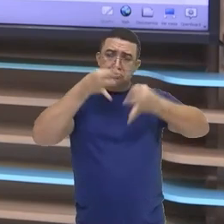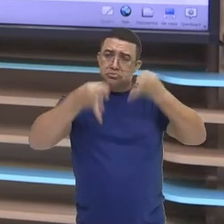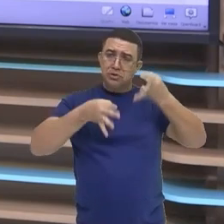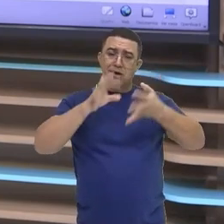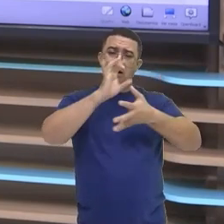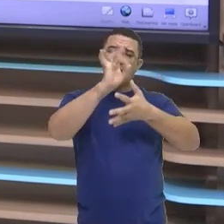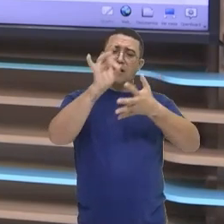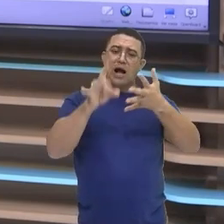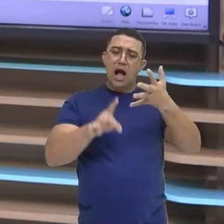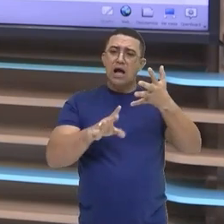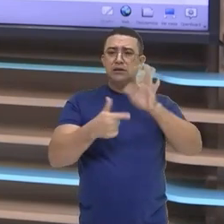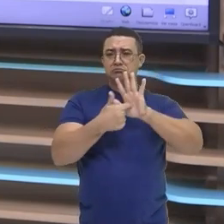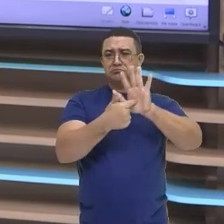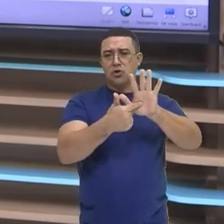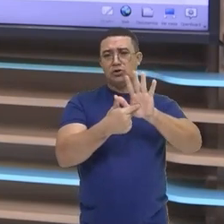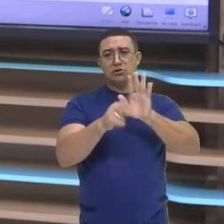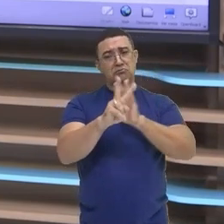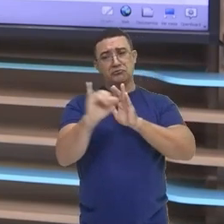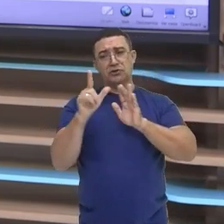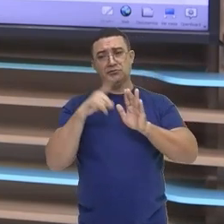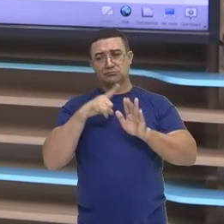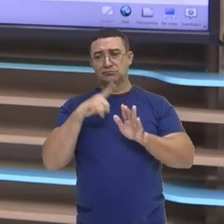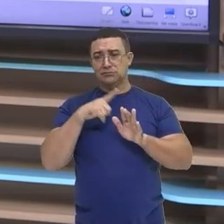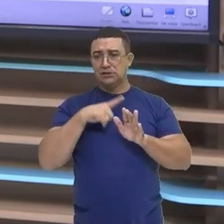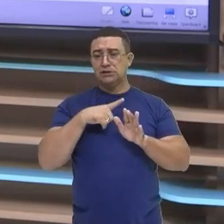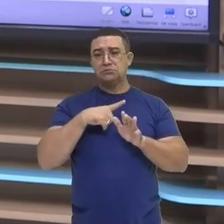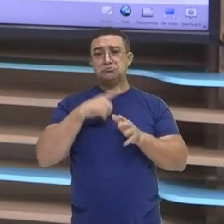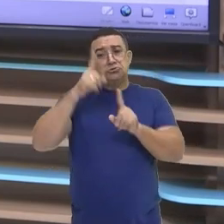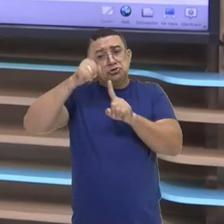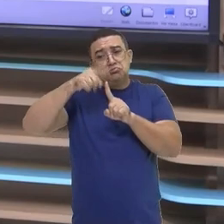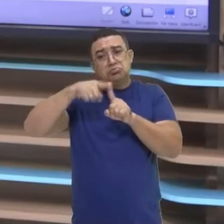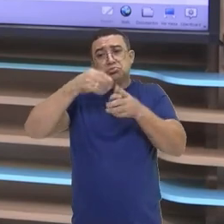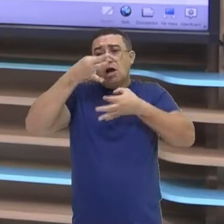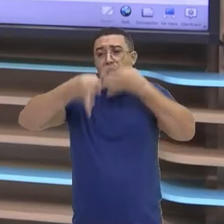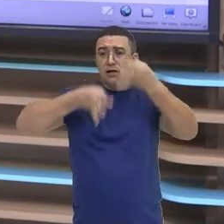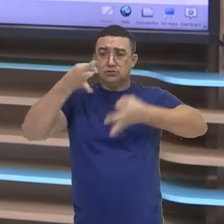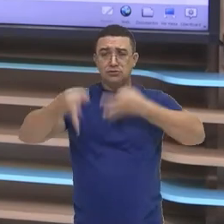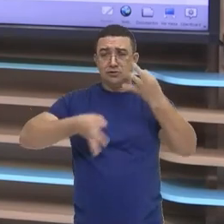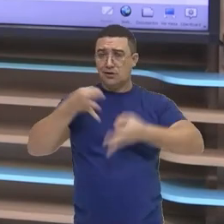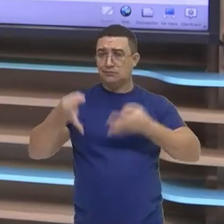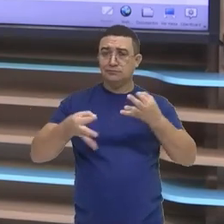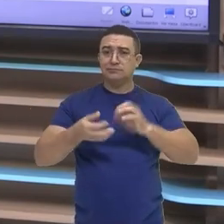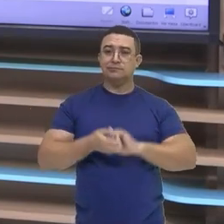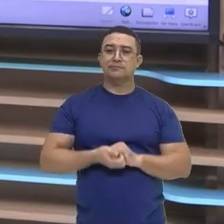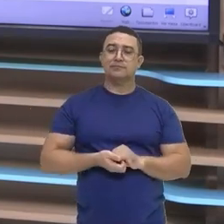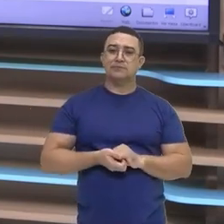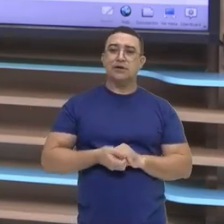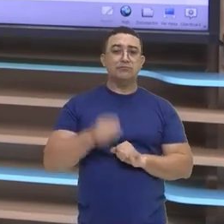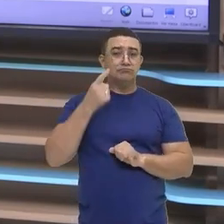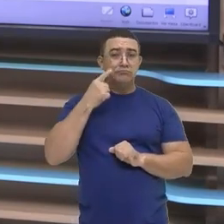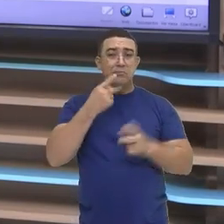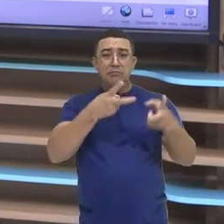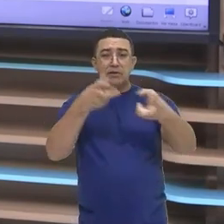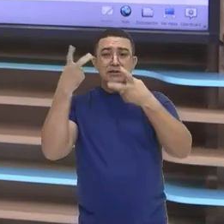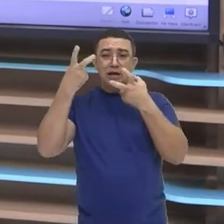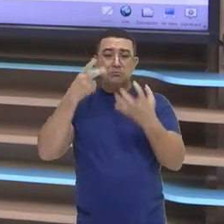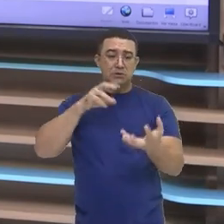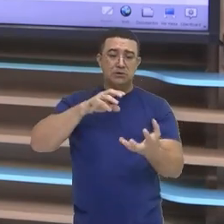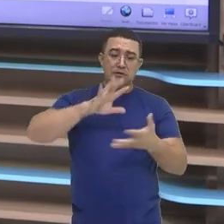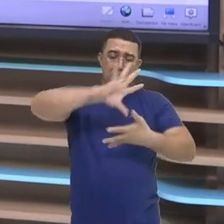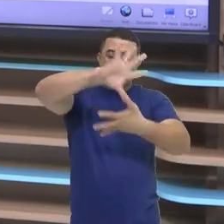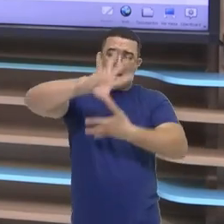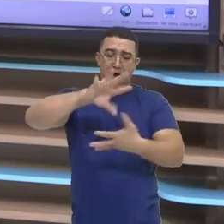de projeção, ele vai ter aí esse tipo de crítica. E a gente já tem essa questão dessa deformação, né? Como se ele